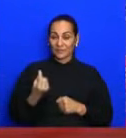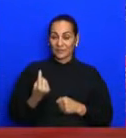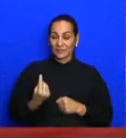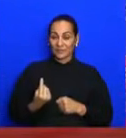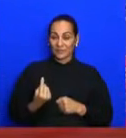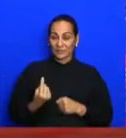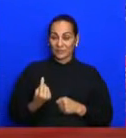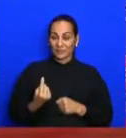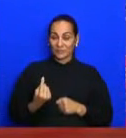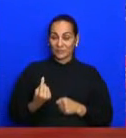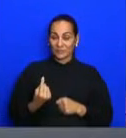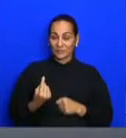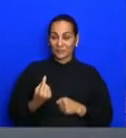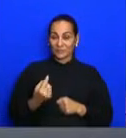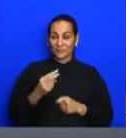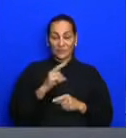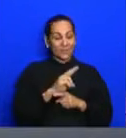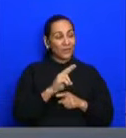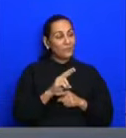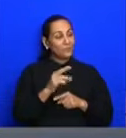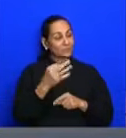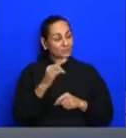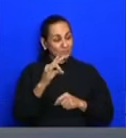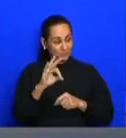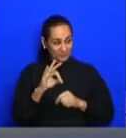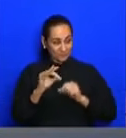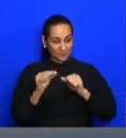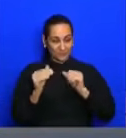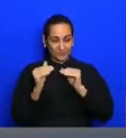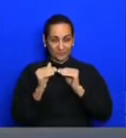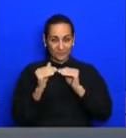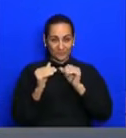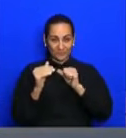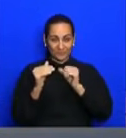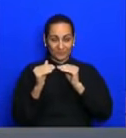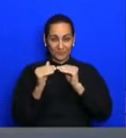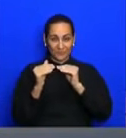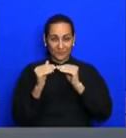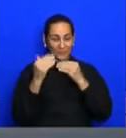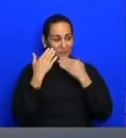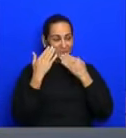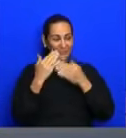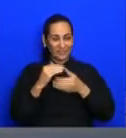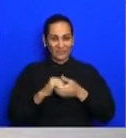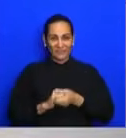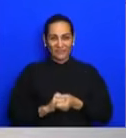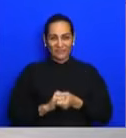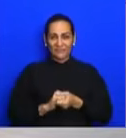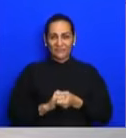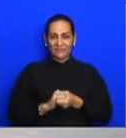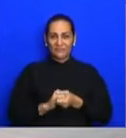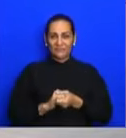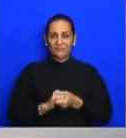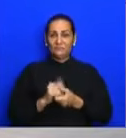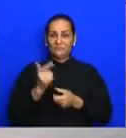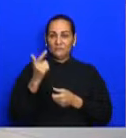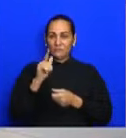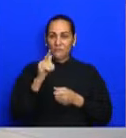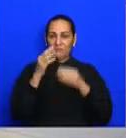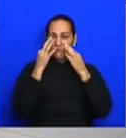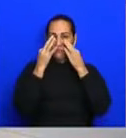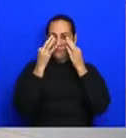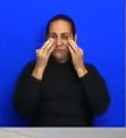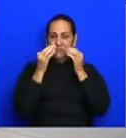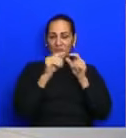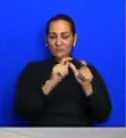e 61. Auditores, confirmam? Sim, confirmo. Sim, confirmo. Obrigado. Após a